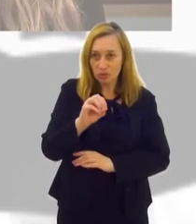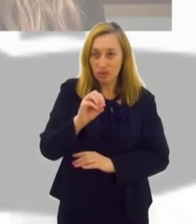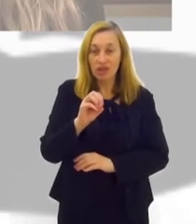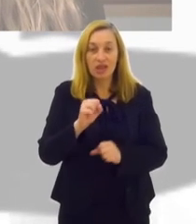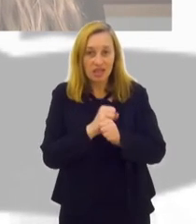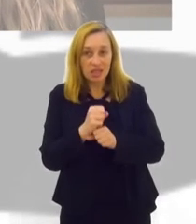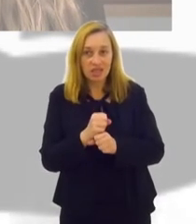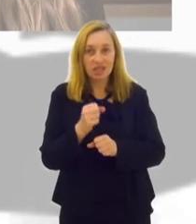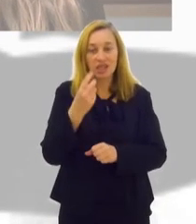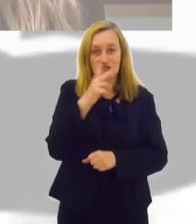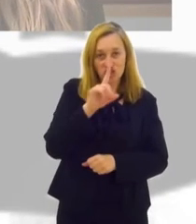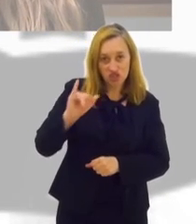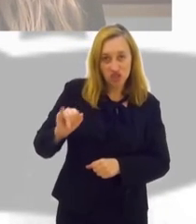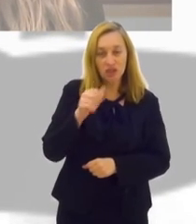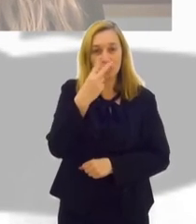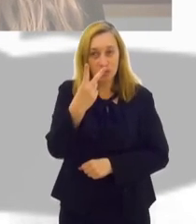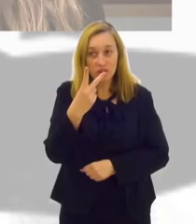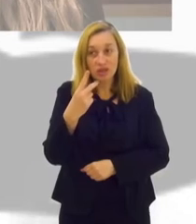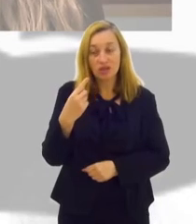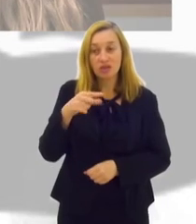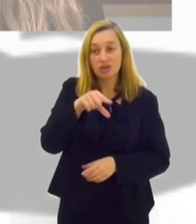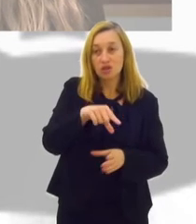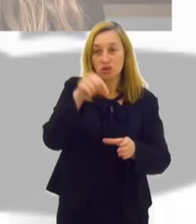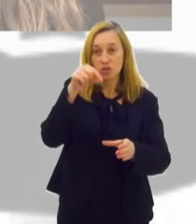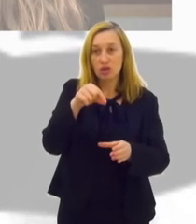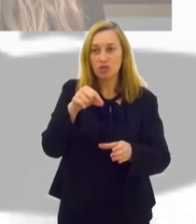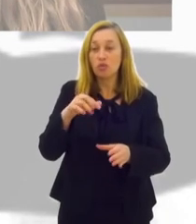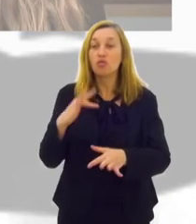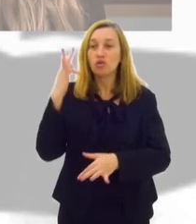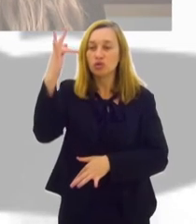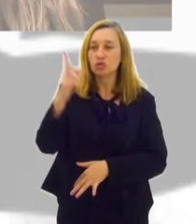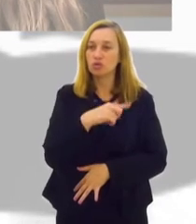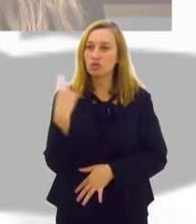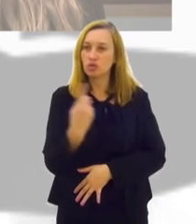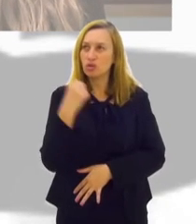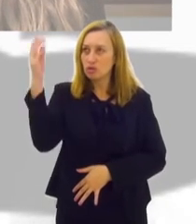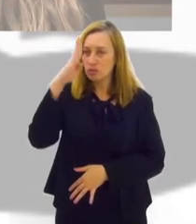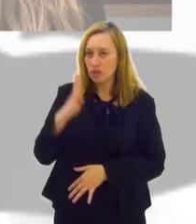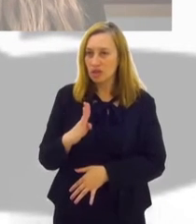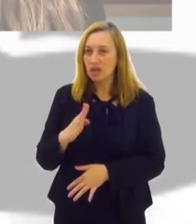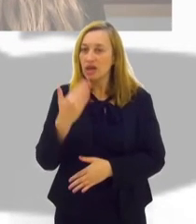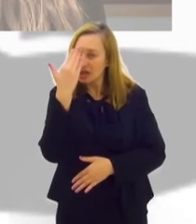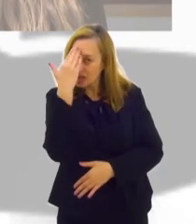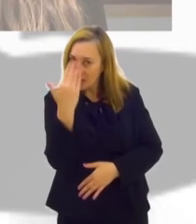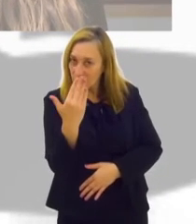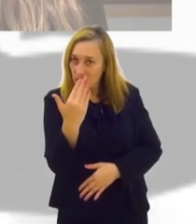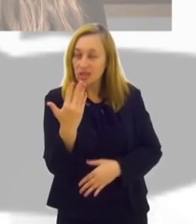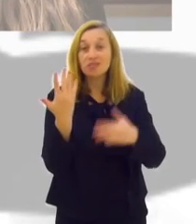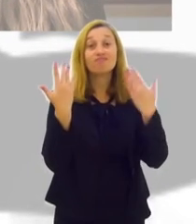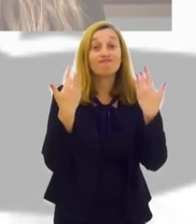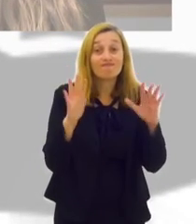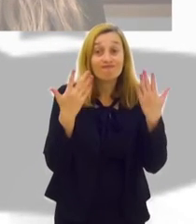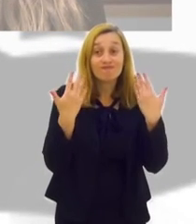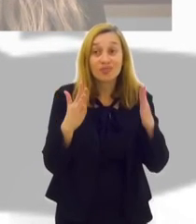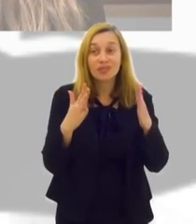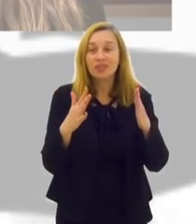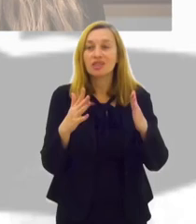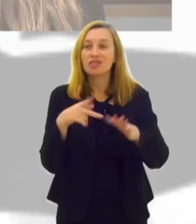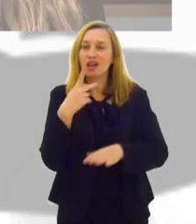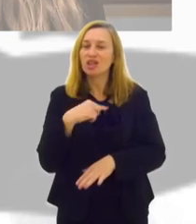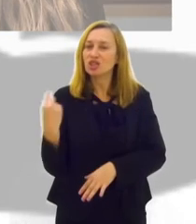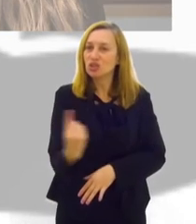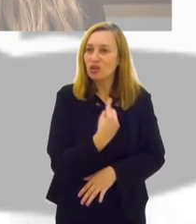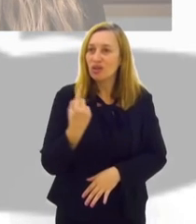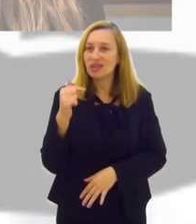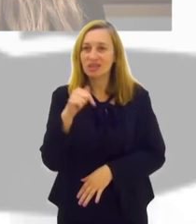eleição vai ser dia 2, né? Vão estar Isso, decidindo aí o primeiro turno. futuro da nossa nação. Então, eu quero lhe agradecer, lhe dar parabéns,